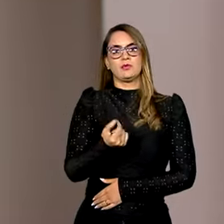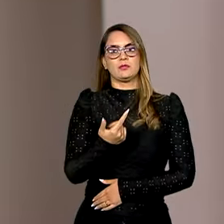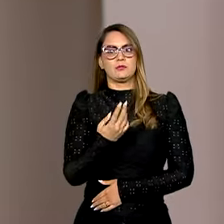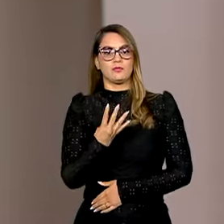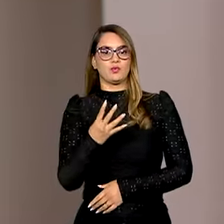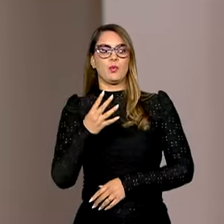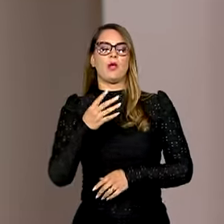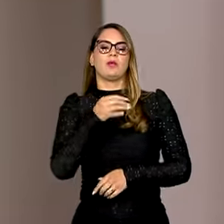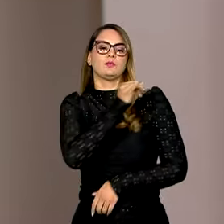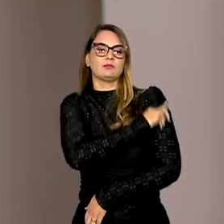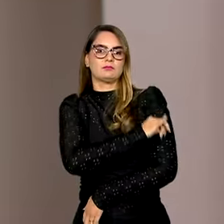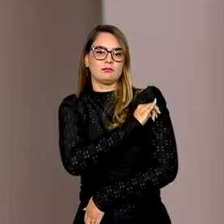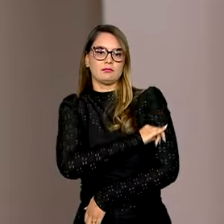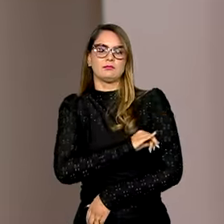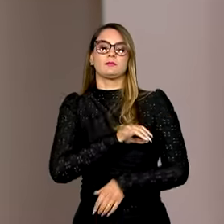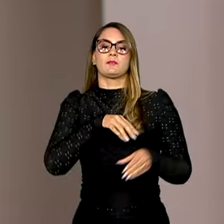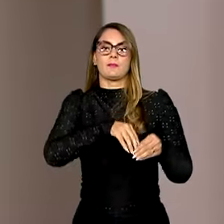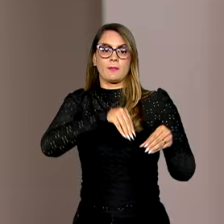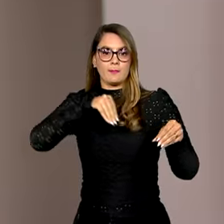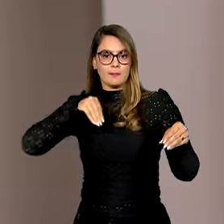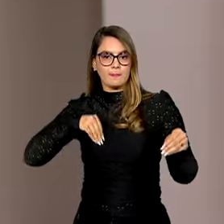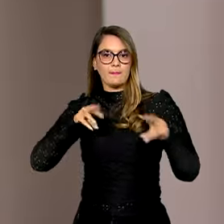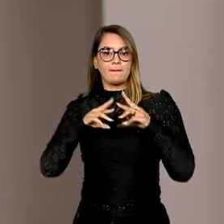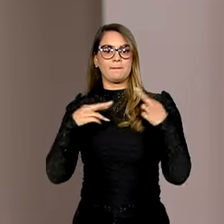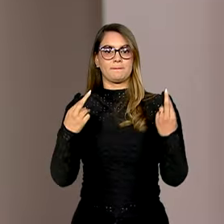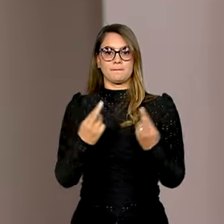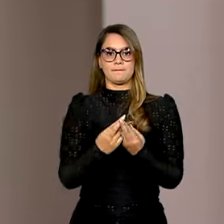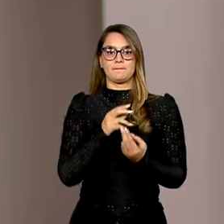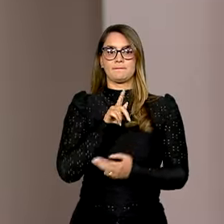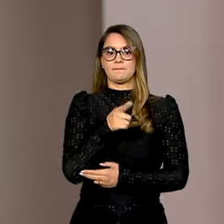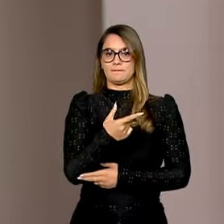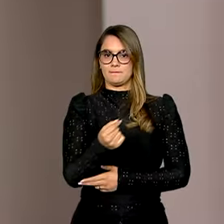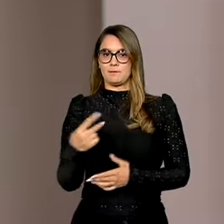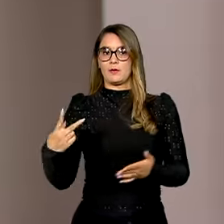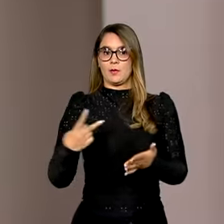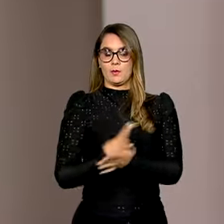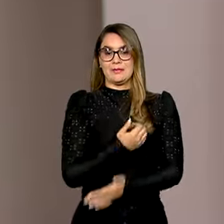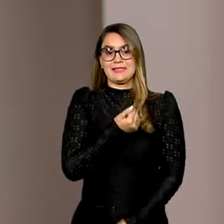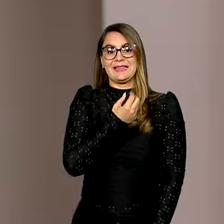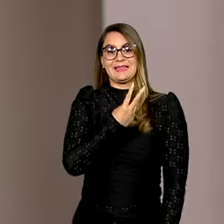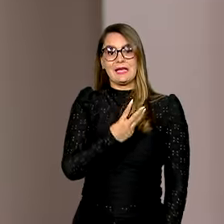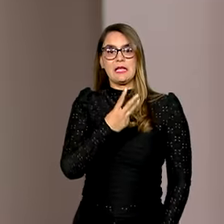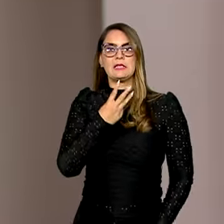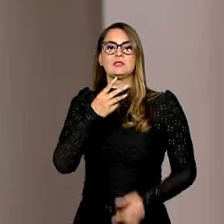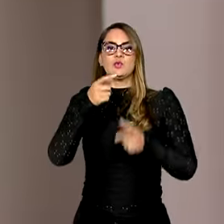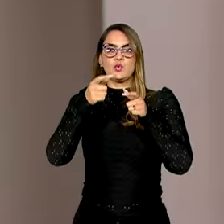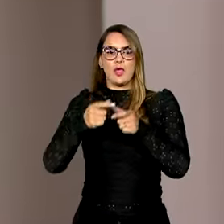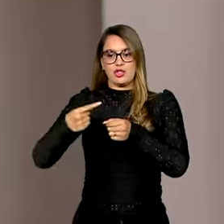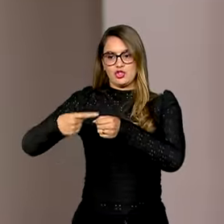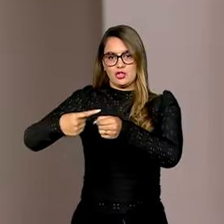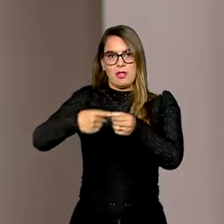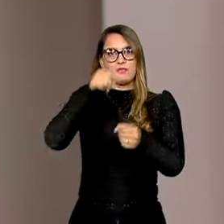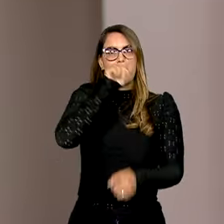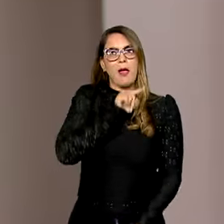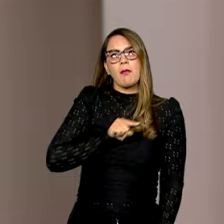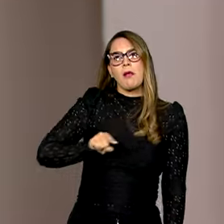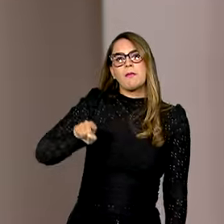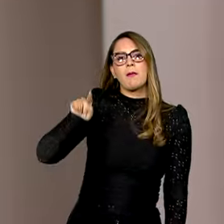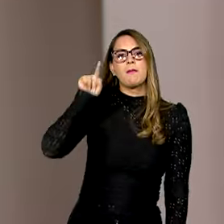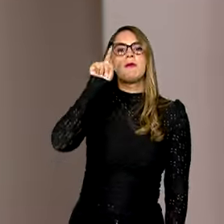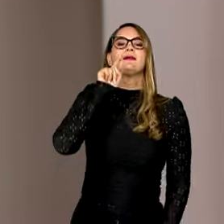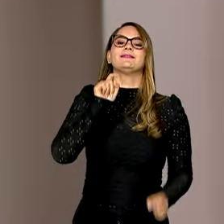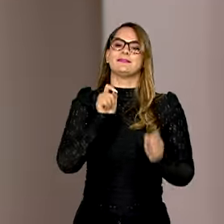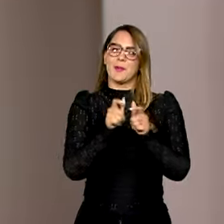Rio de Janeiro. A descentralização das reuniões do G20, que acontecerá em 13 diferentes cidades brasileiras,